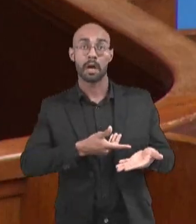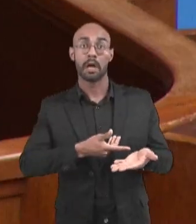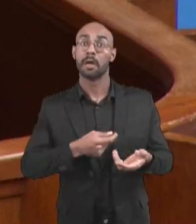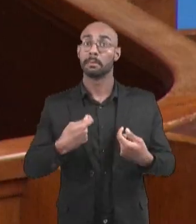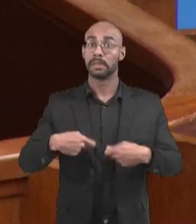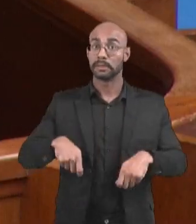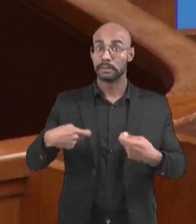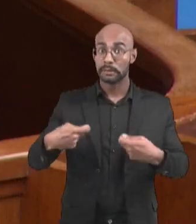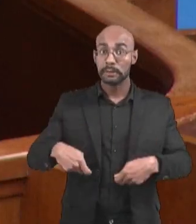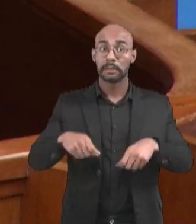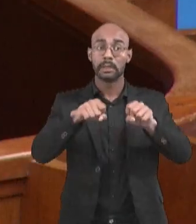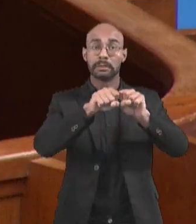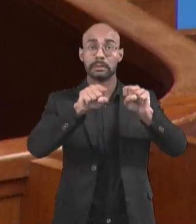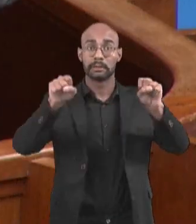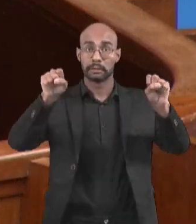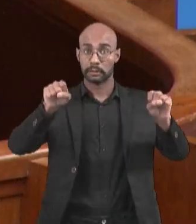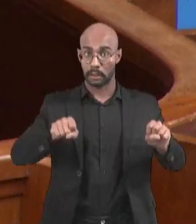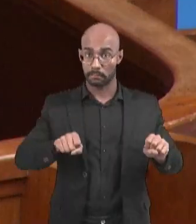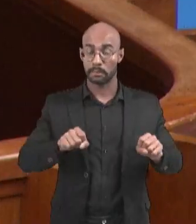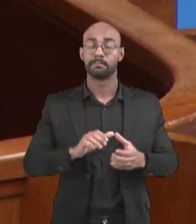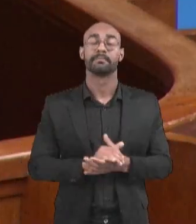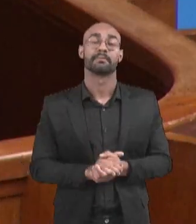sistema CISL